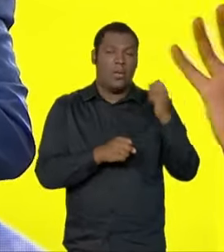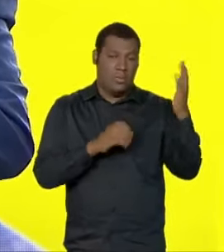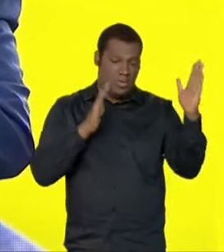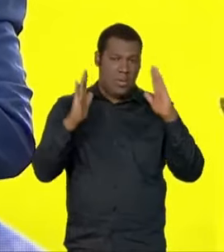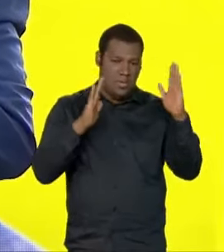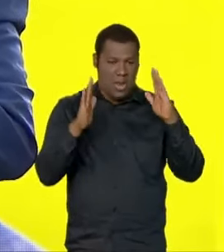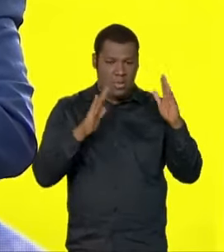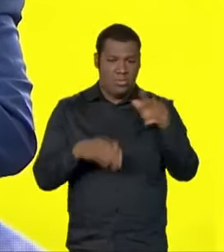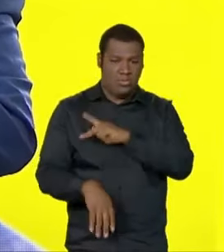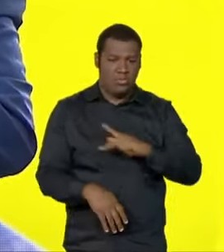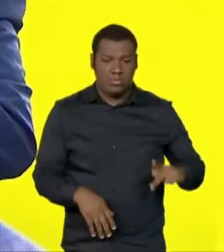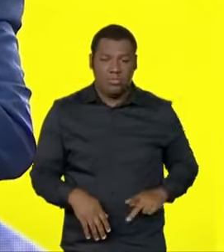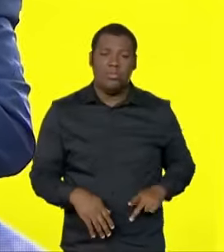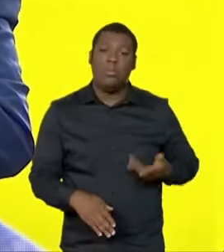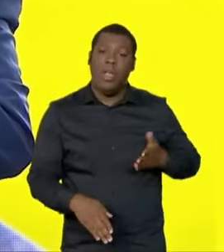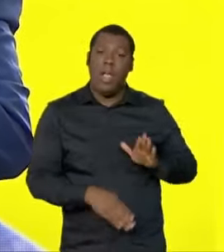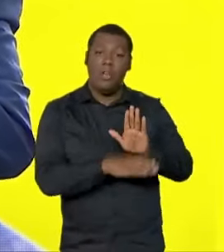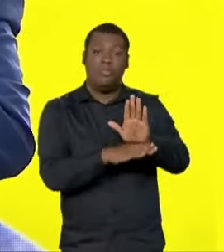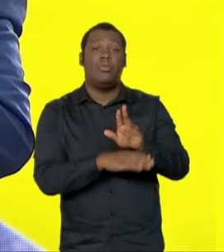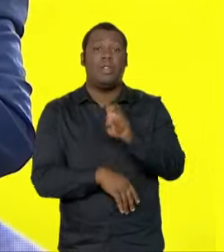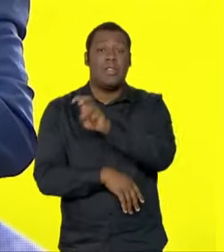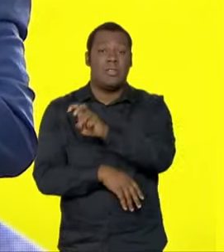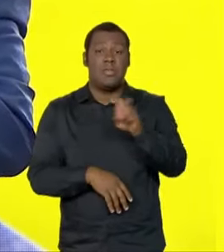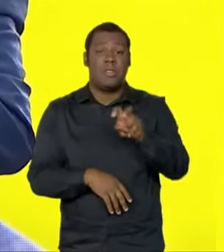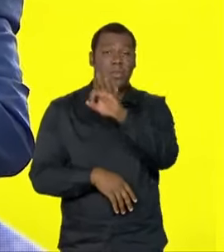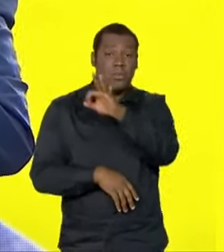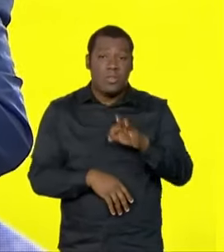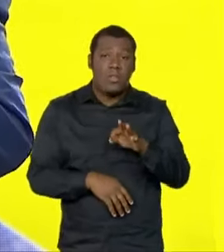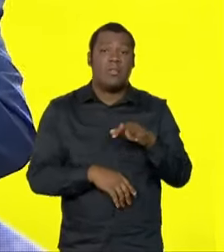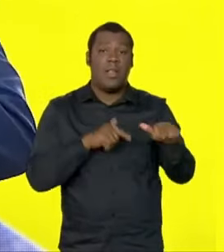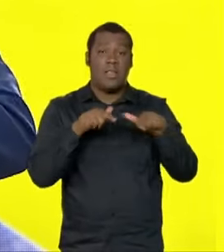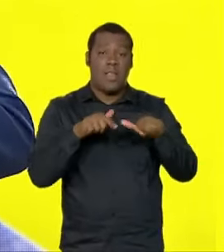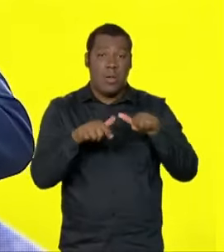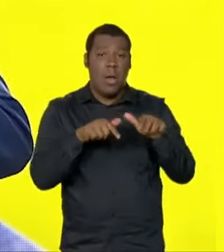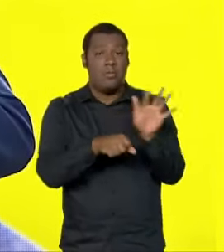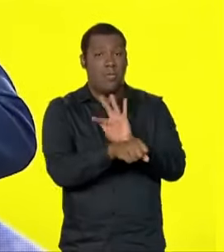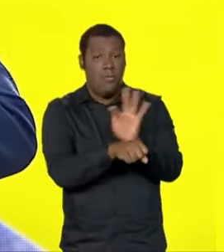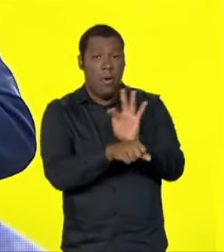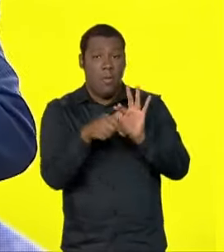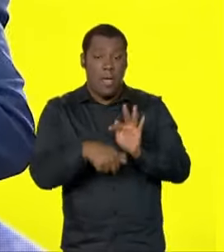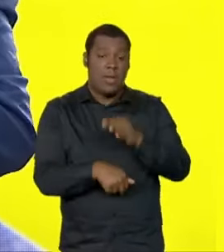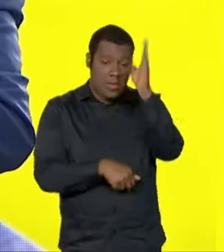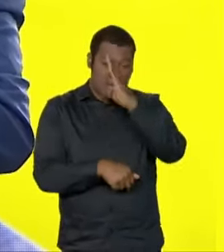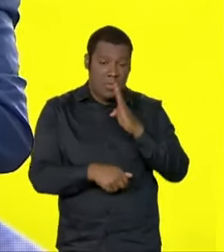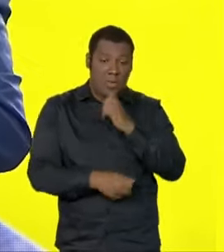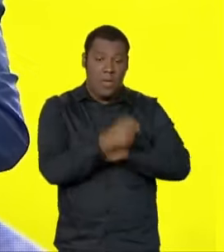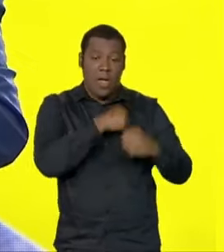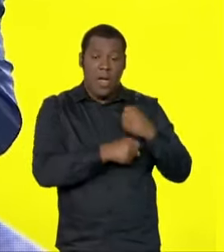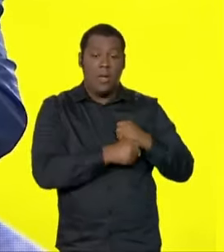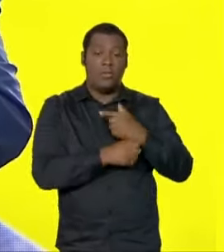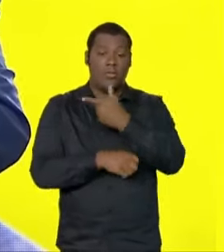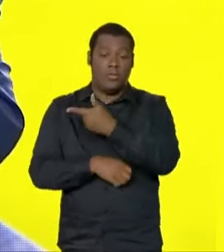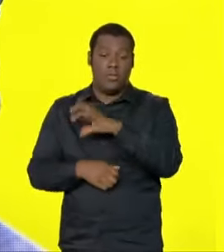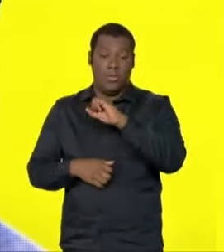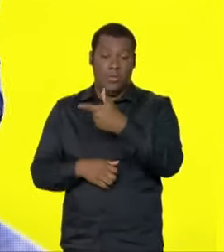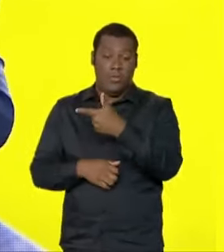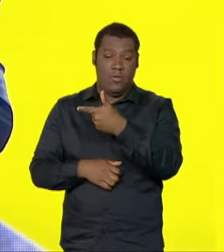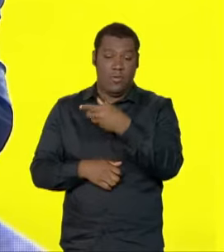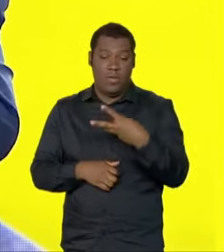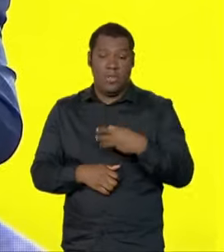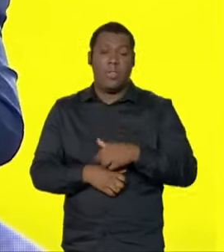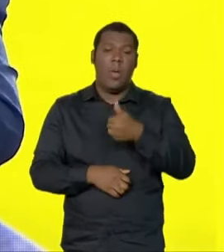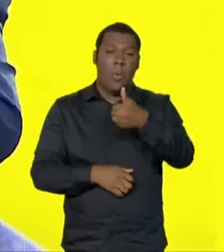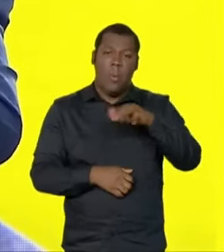55% dos empregos formais no nosso país, e que no ano passado, na conta de